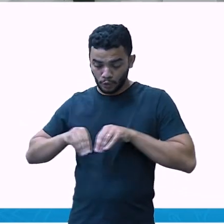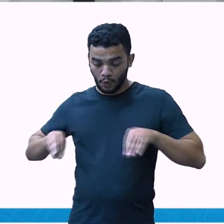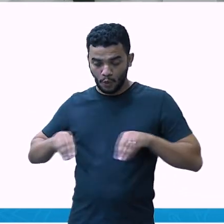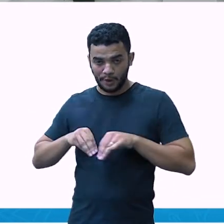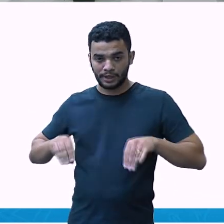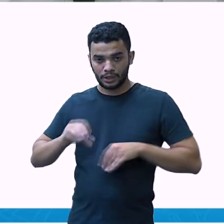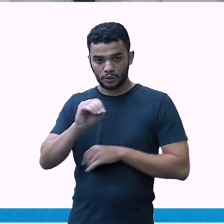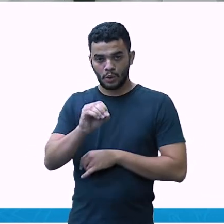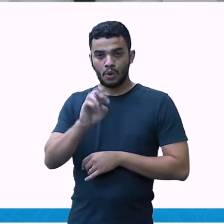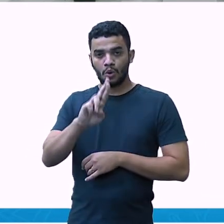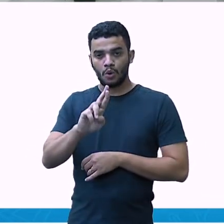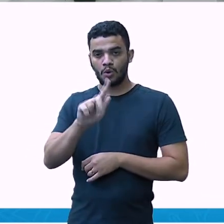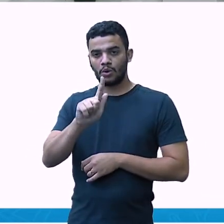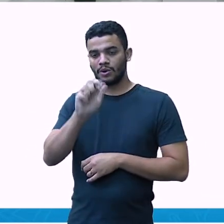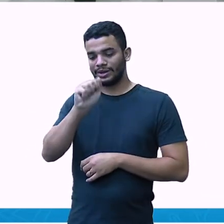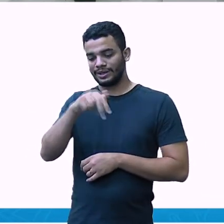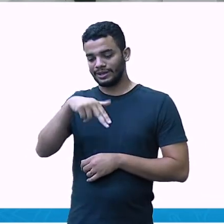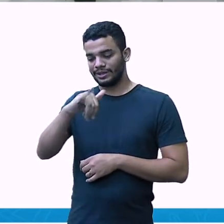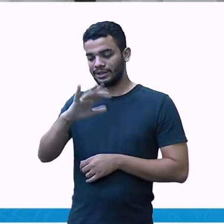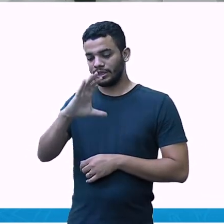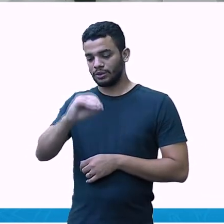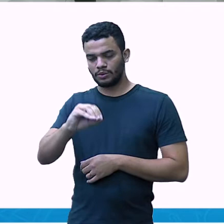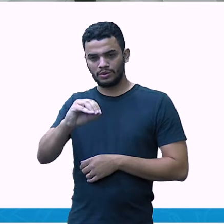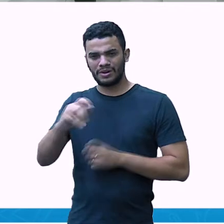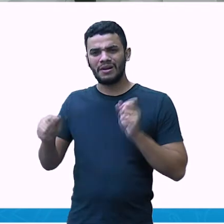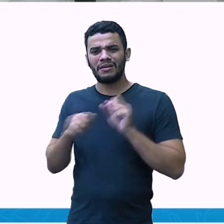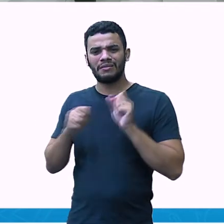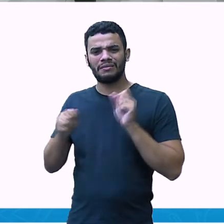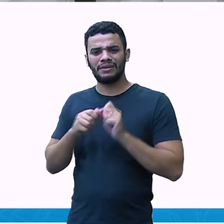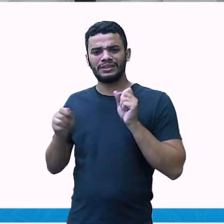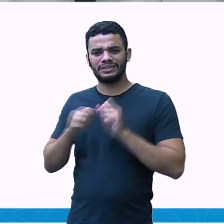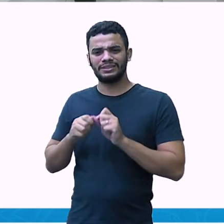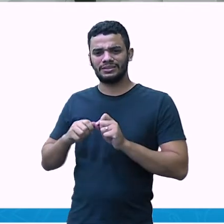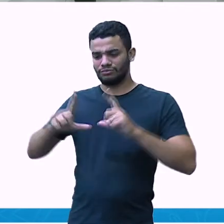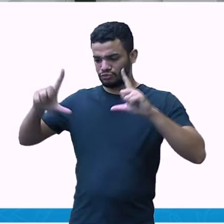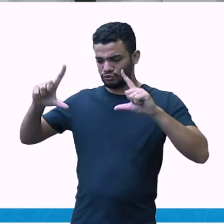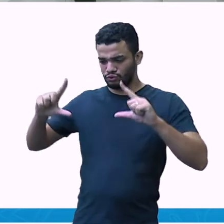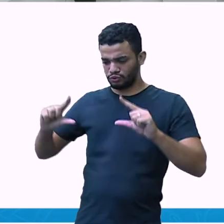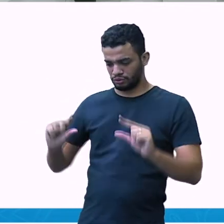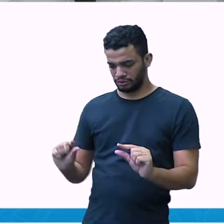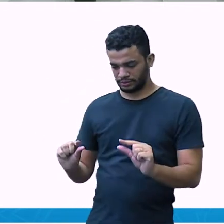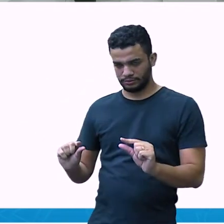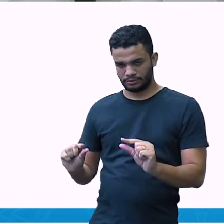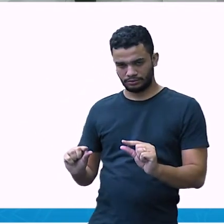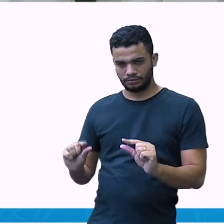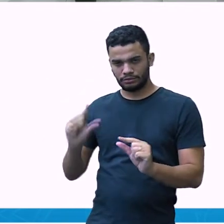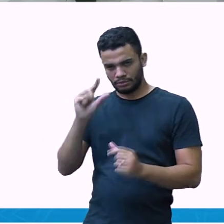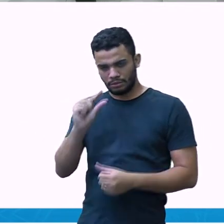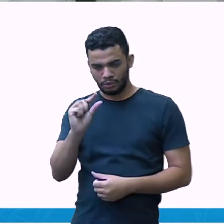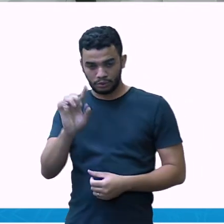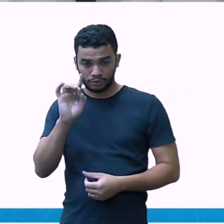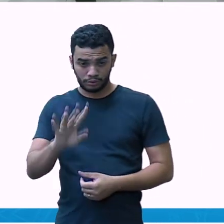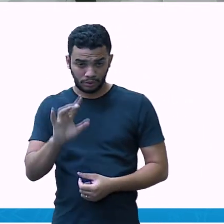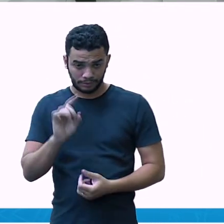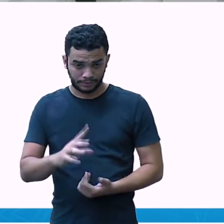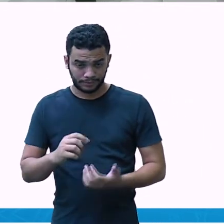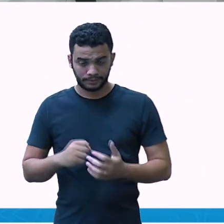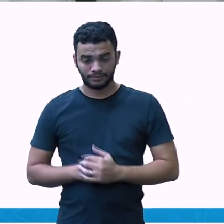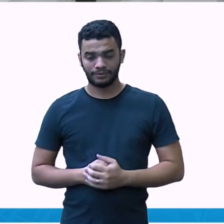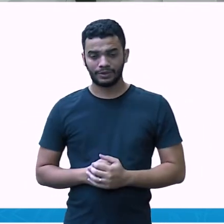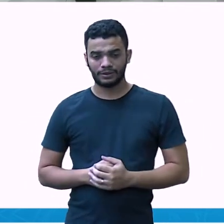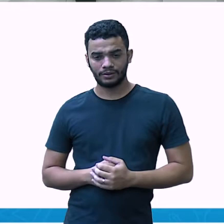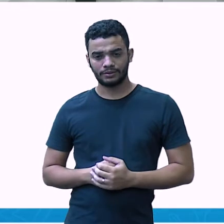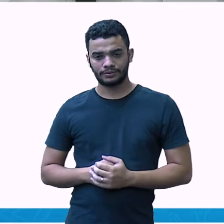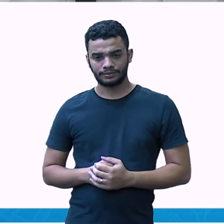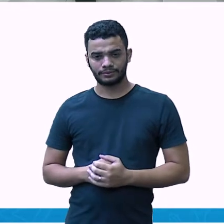aqui, ó, observe que aqui tem um ponto máximo da pessoa 2, aqui a pessoa 1 mínimo. Mas